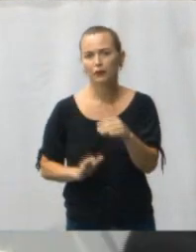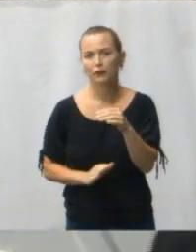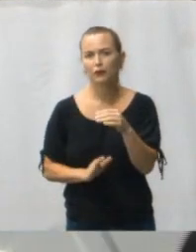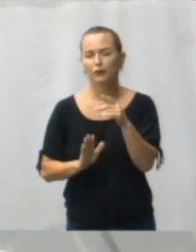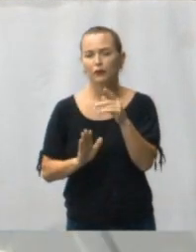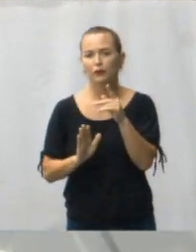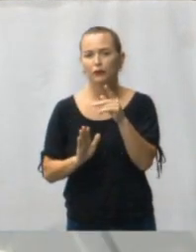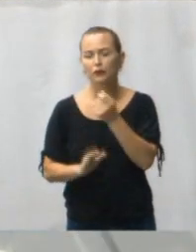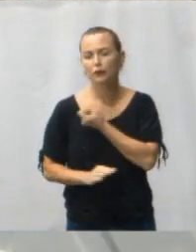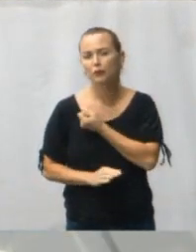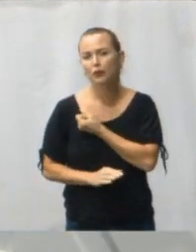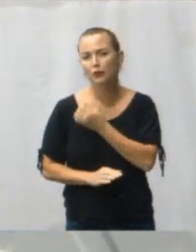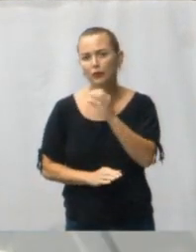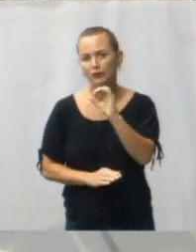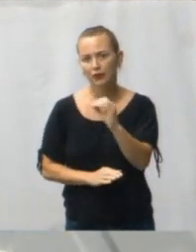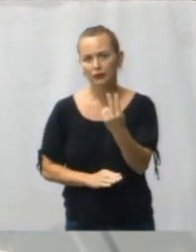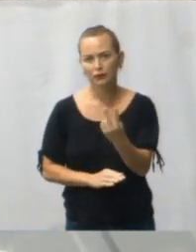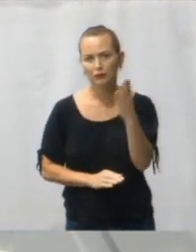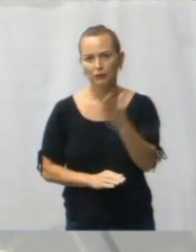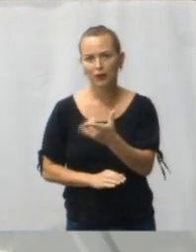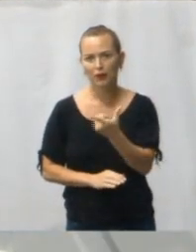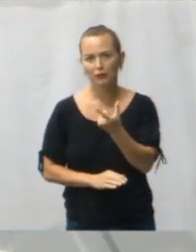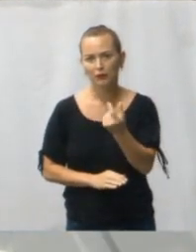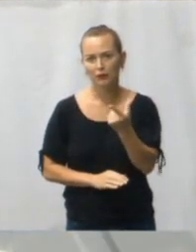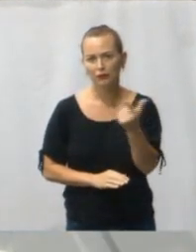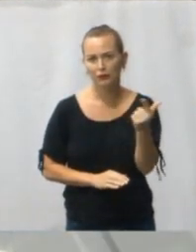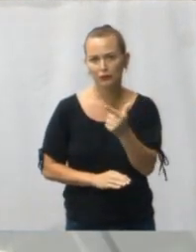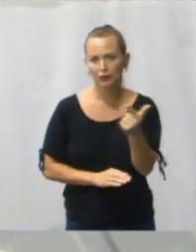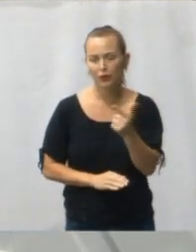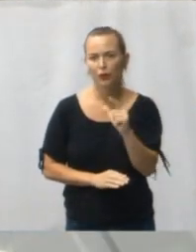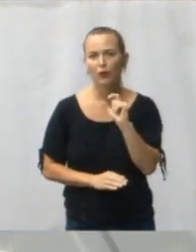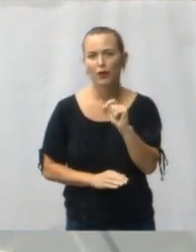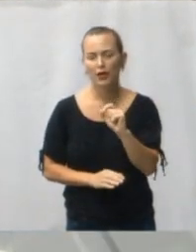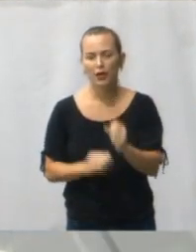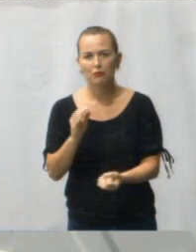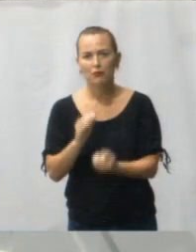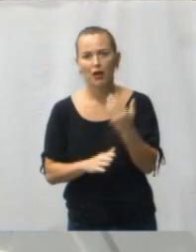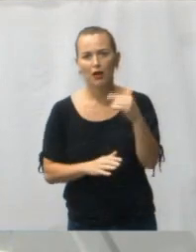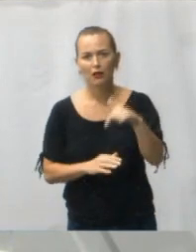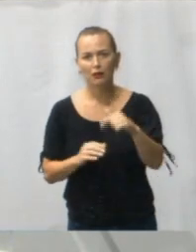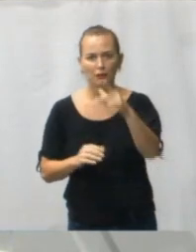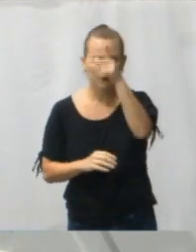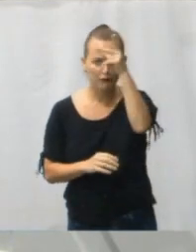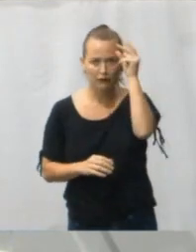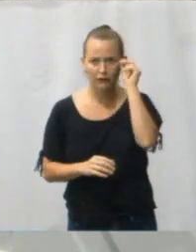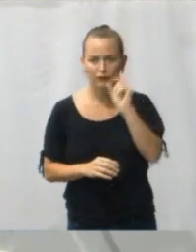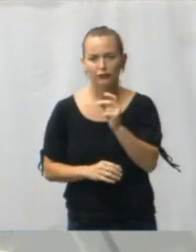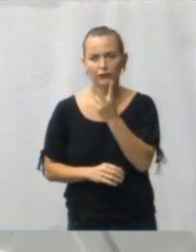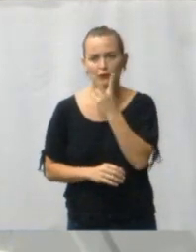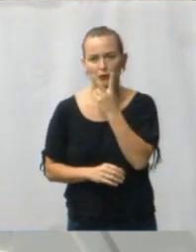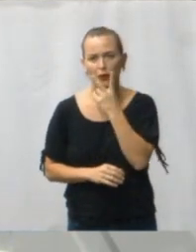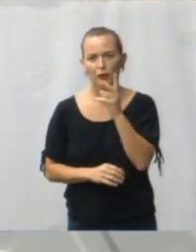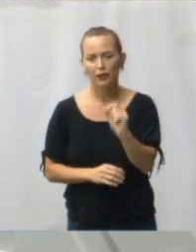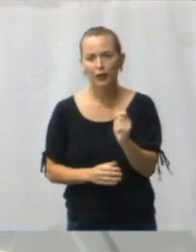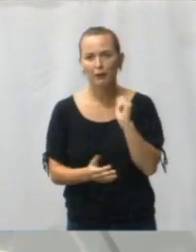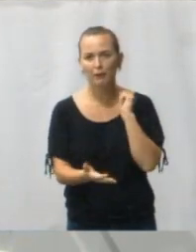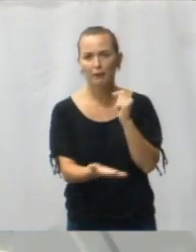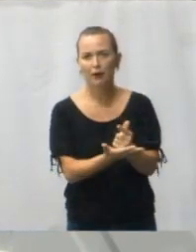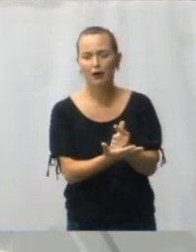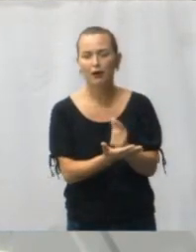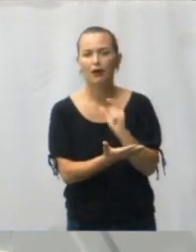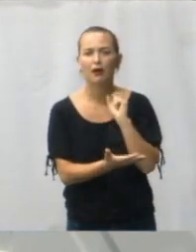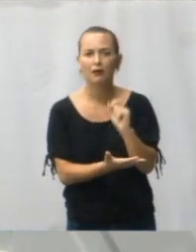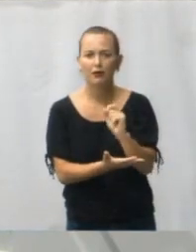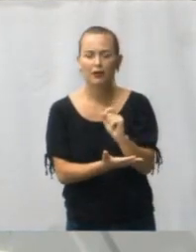02/2022. Projeto de lei institui no âmbito do município de Vitória indenização para o pagamento de despesas decorrente da aquisição do